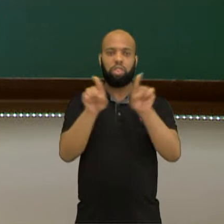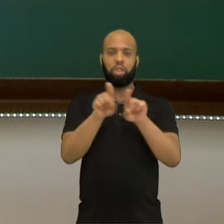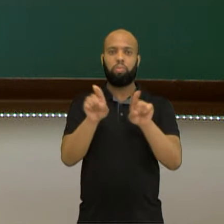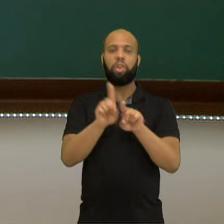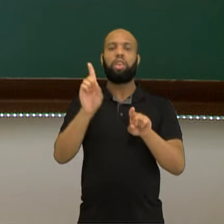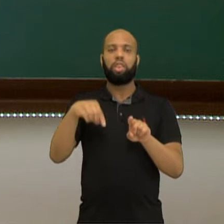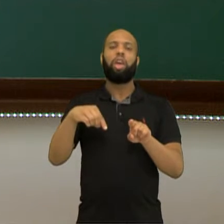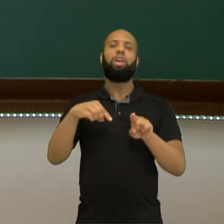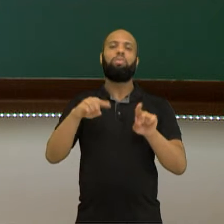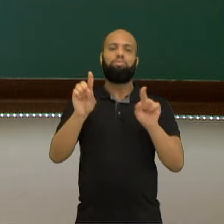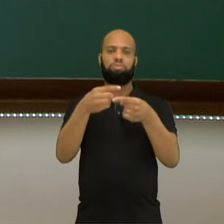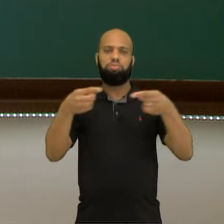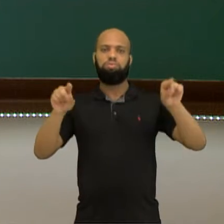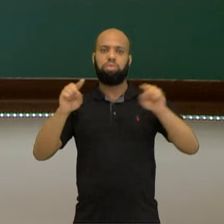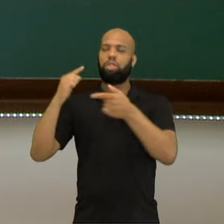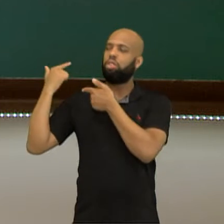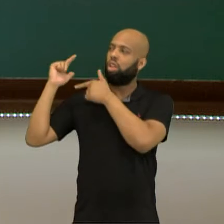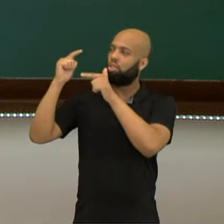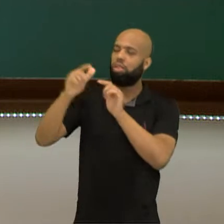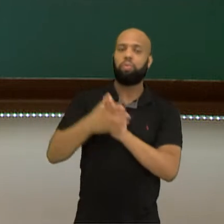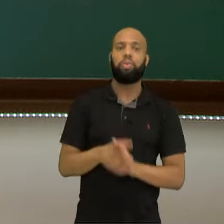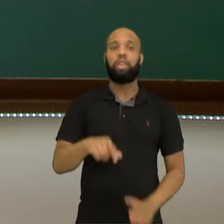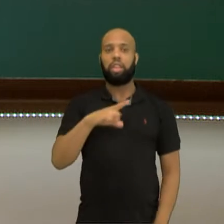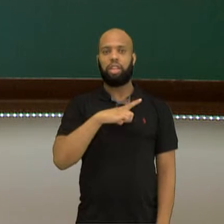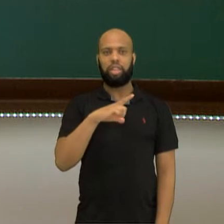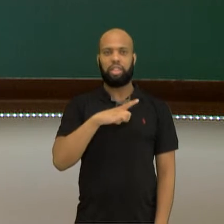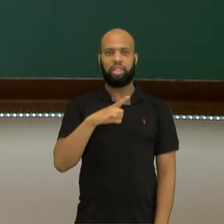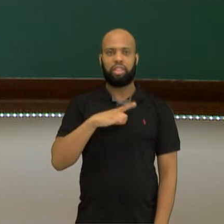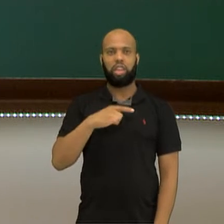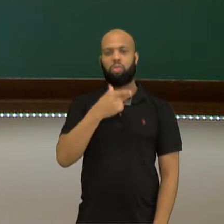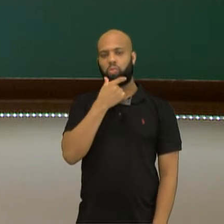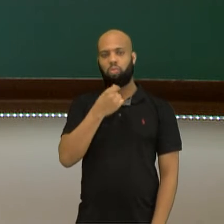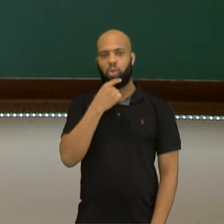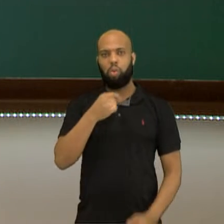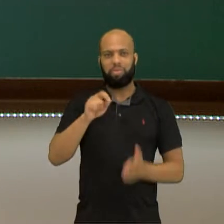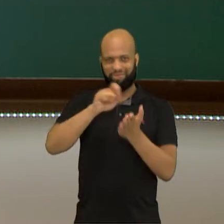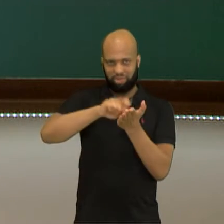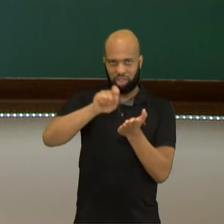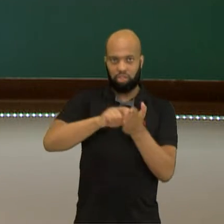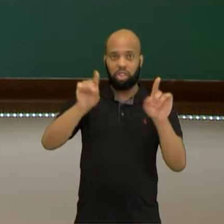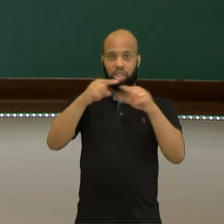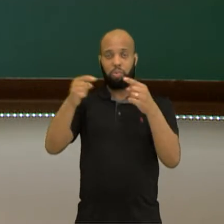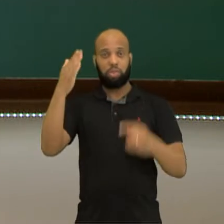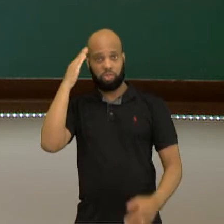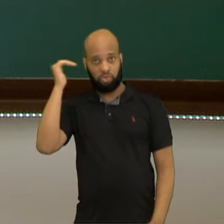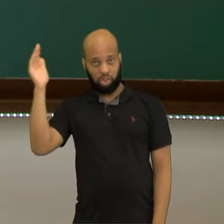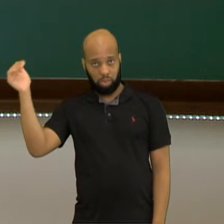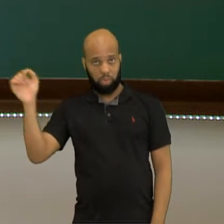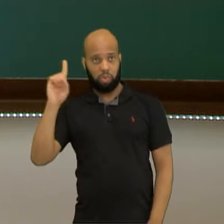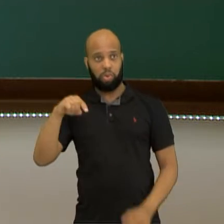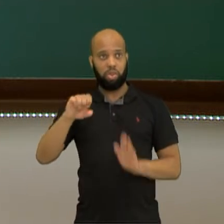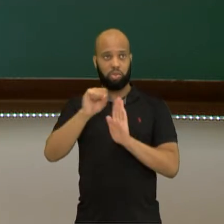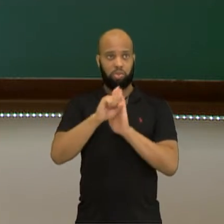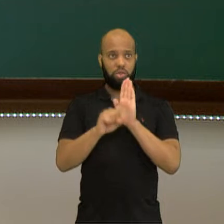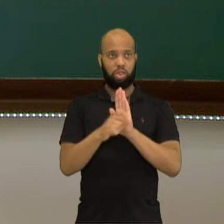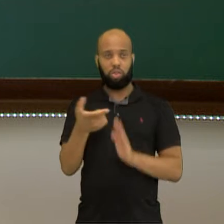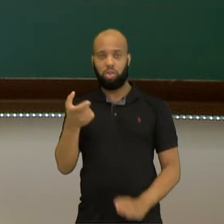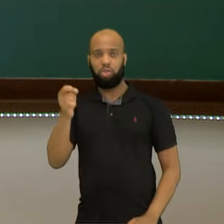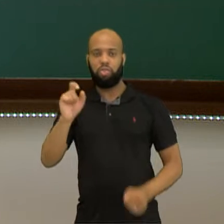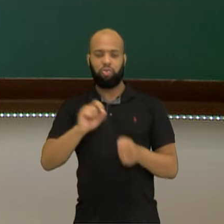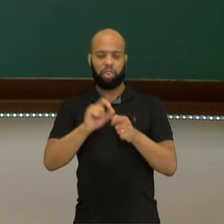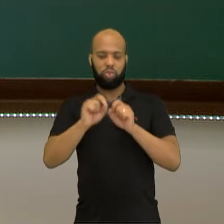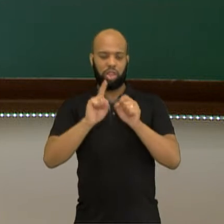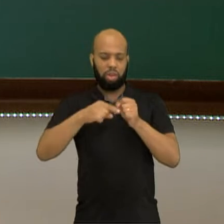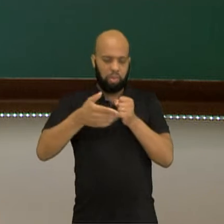século XX, John Cade, um compositor, vai criar, estabelecer, vai sedimentar as